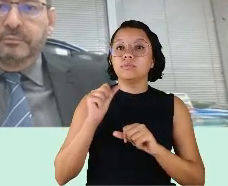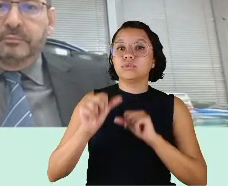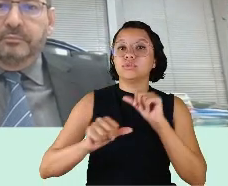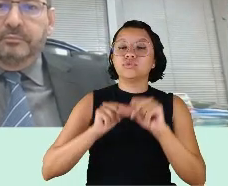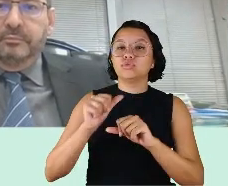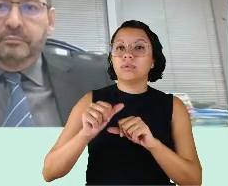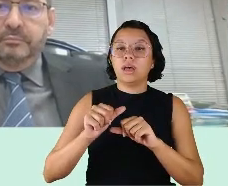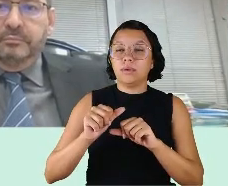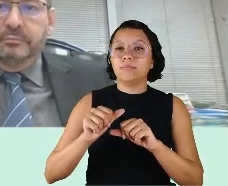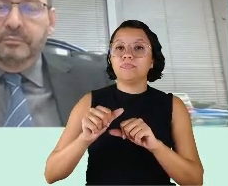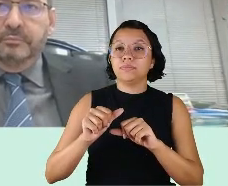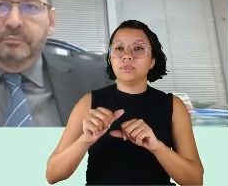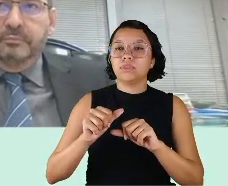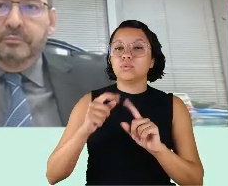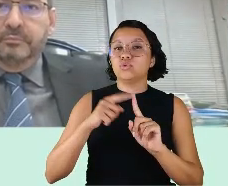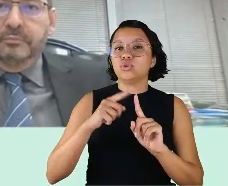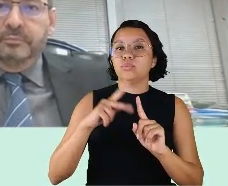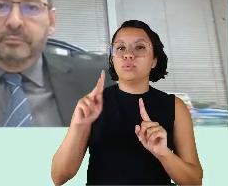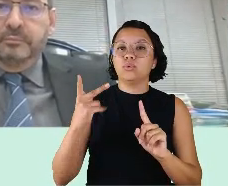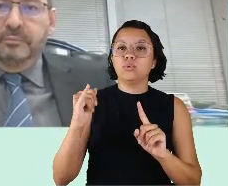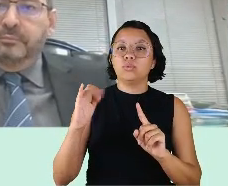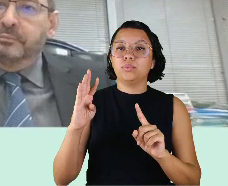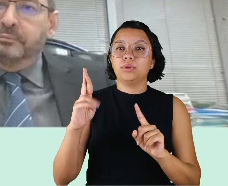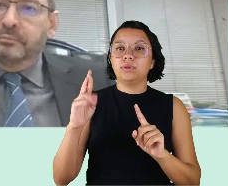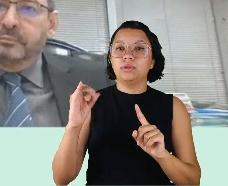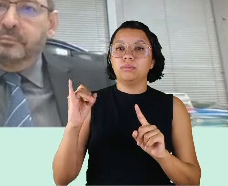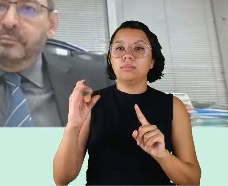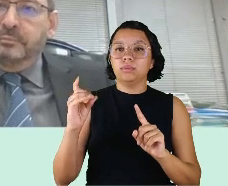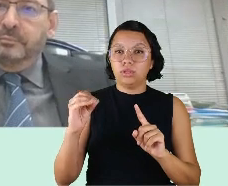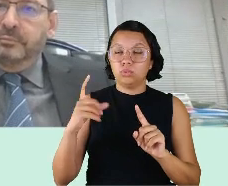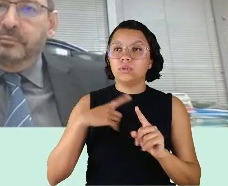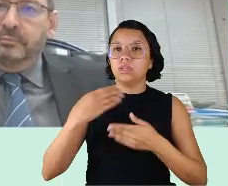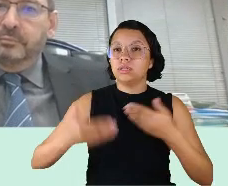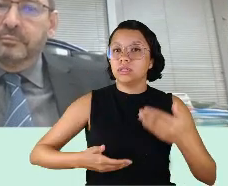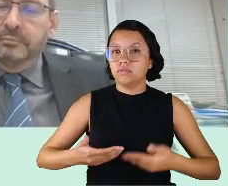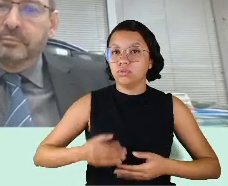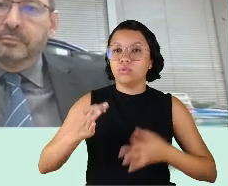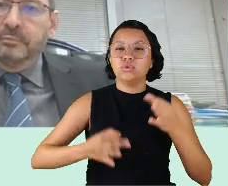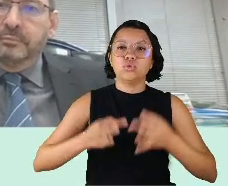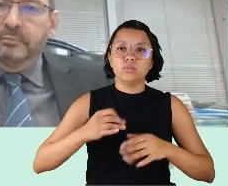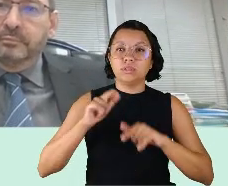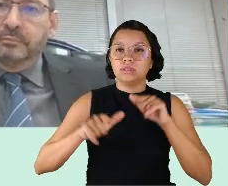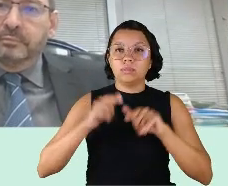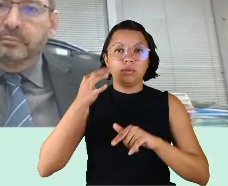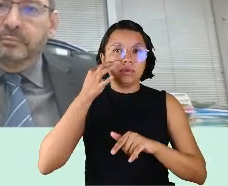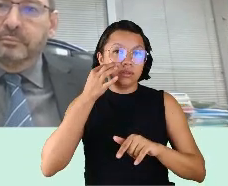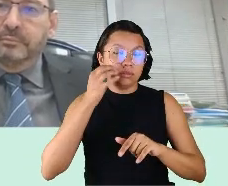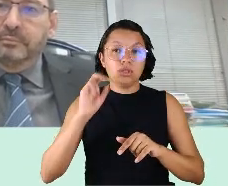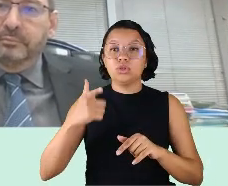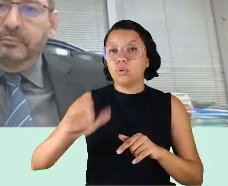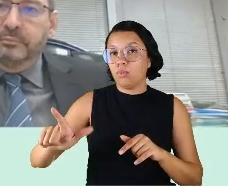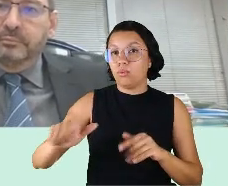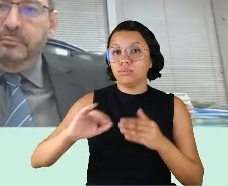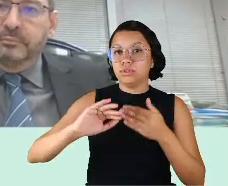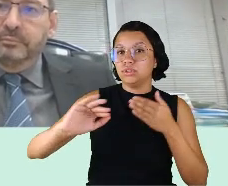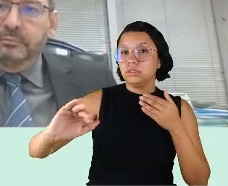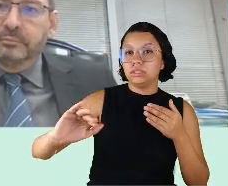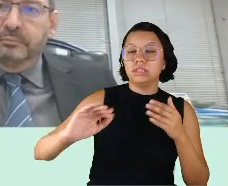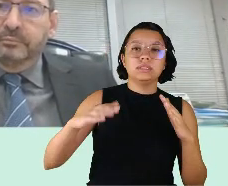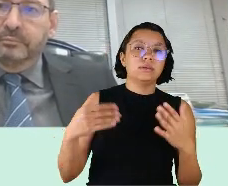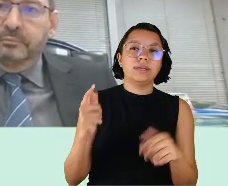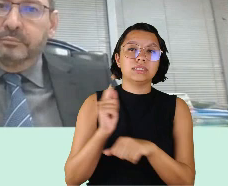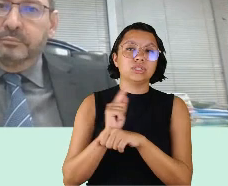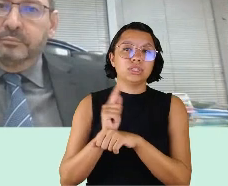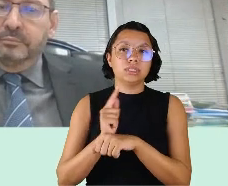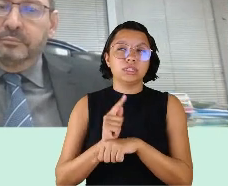regime híbrido, nós vamos ter servidores e juízes trabalhando presencialmente, outros à distância, e